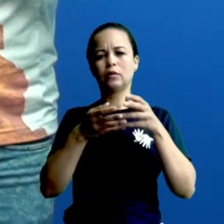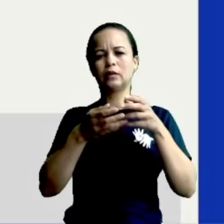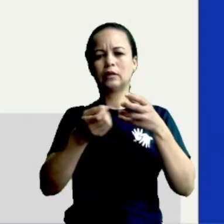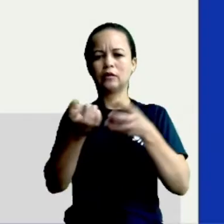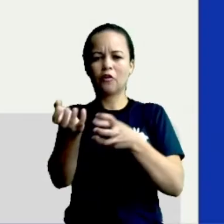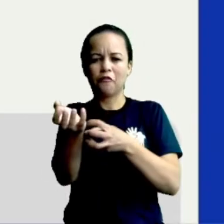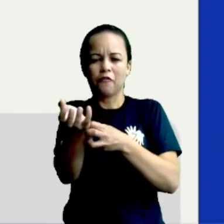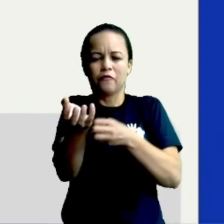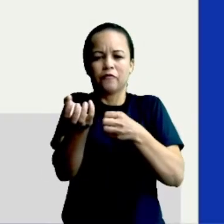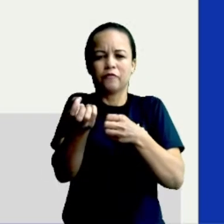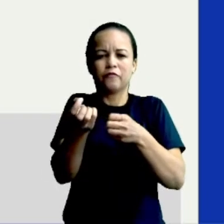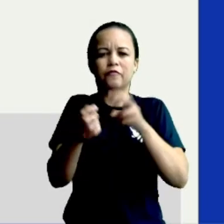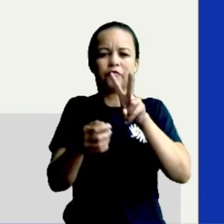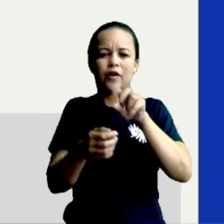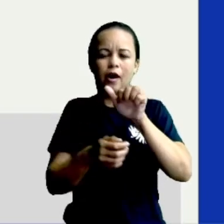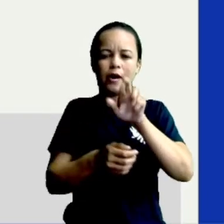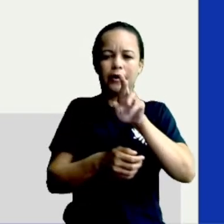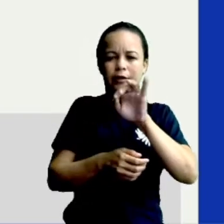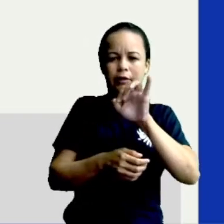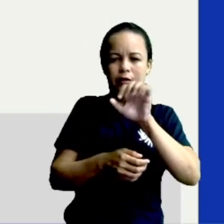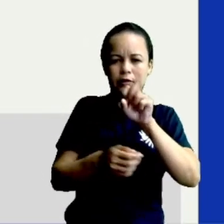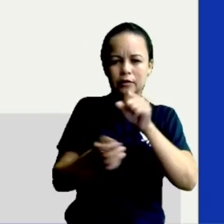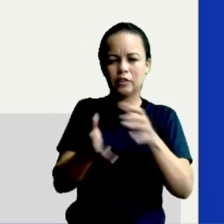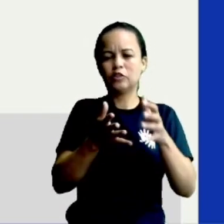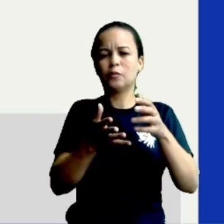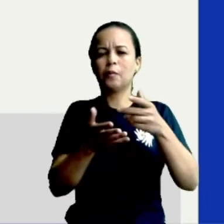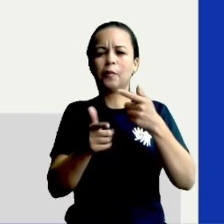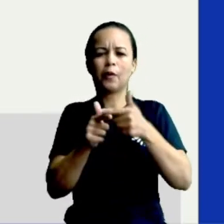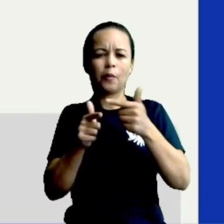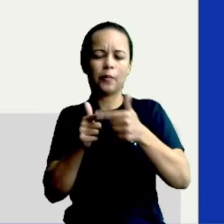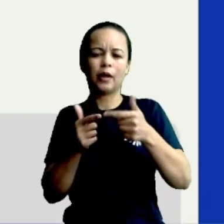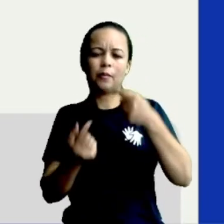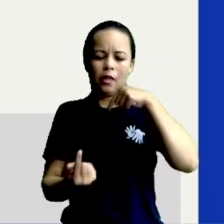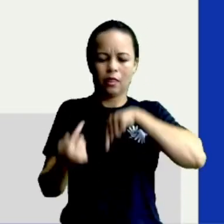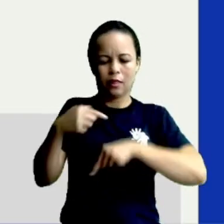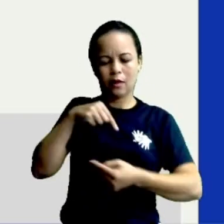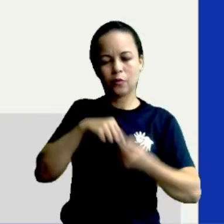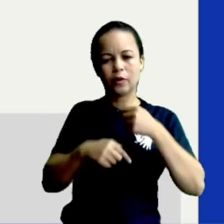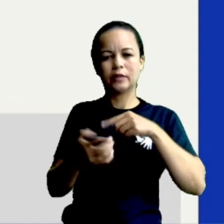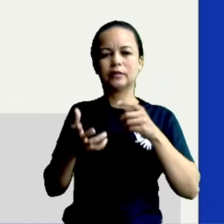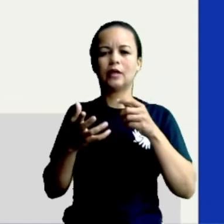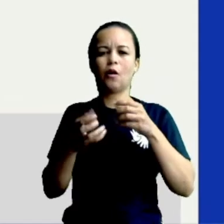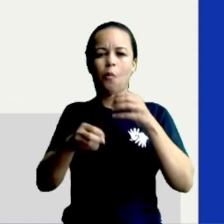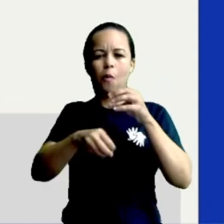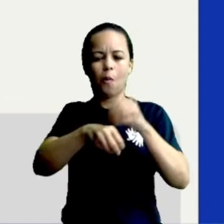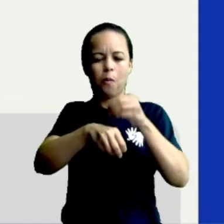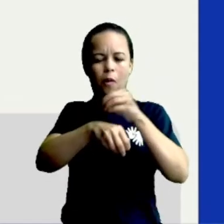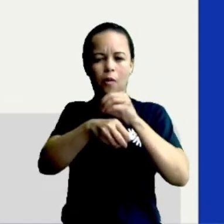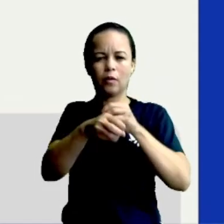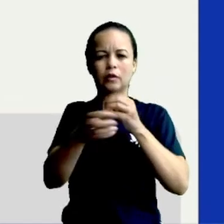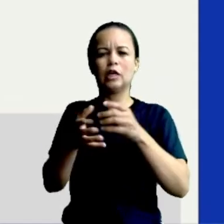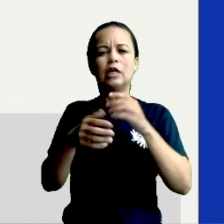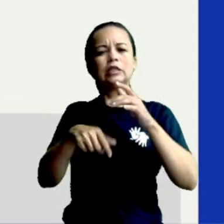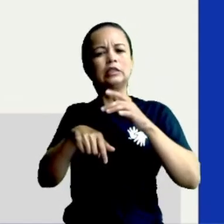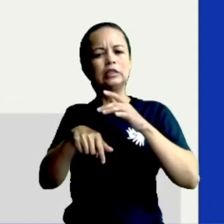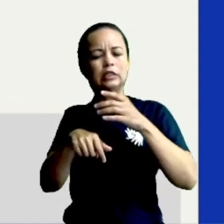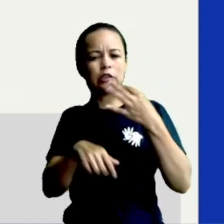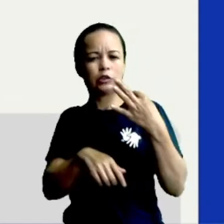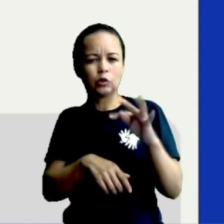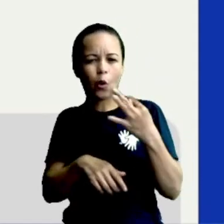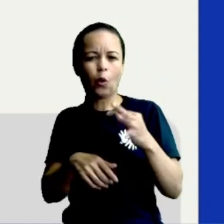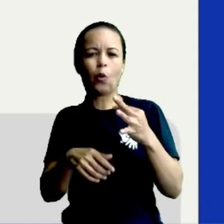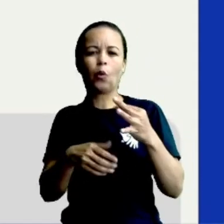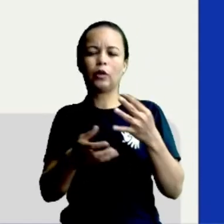varizes, celulites, problemas cardiovasculares, problemas de circulação, hematomas, problemas de dores